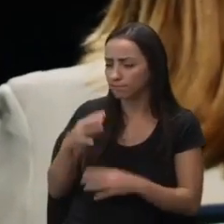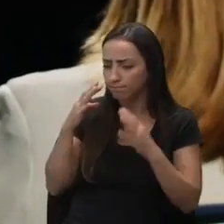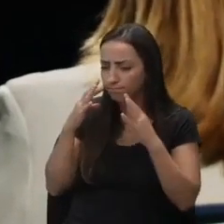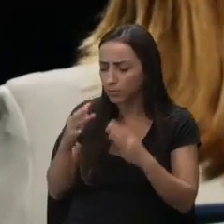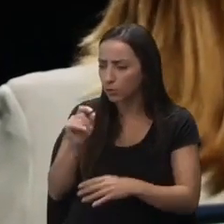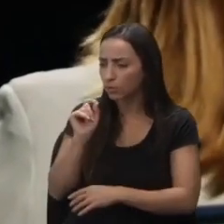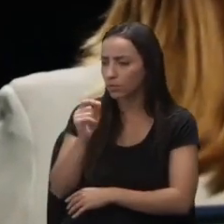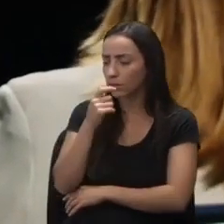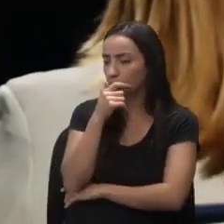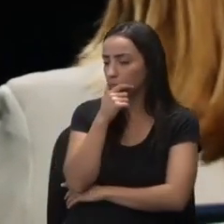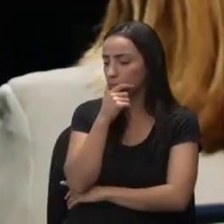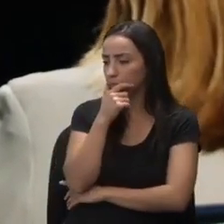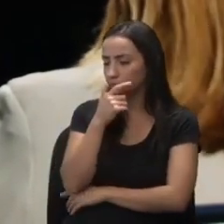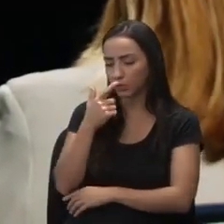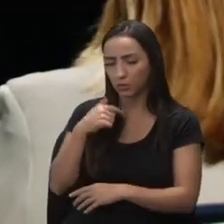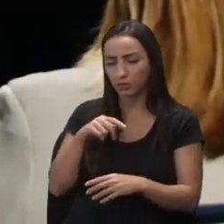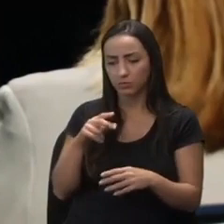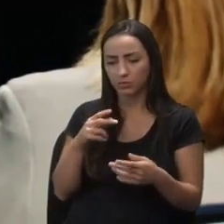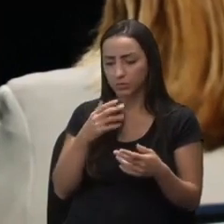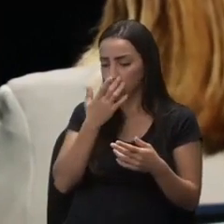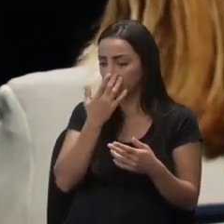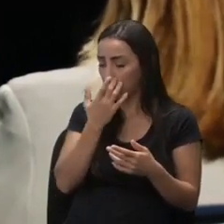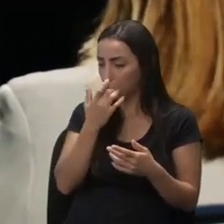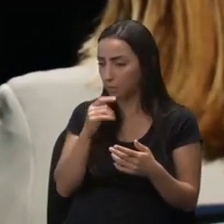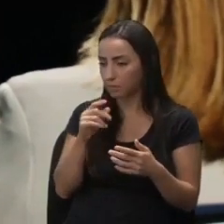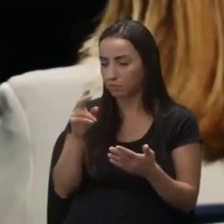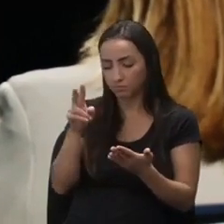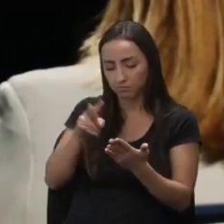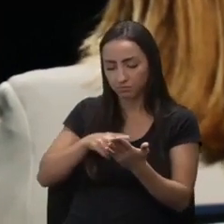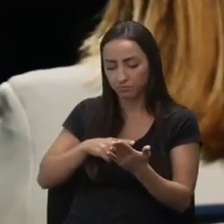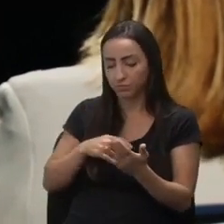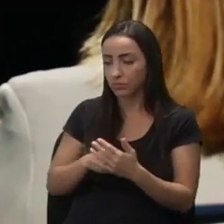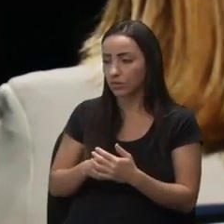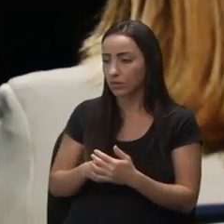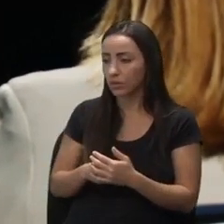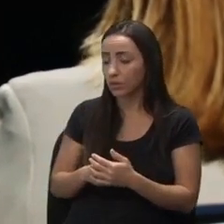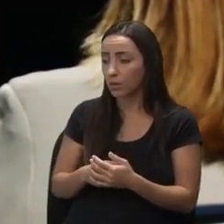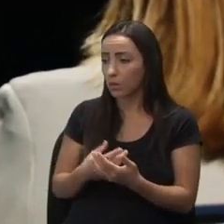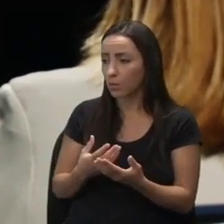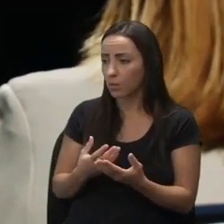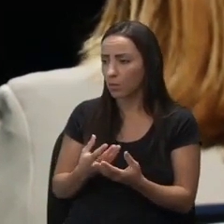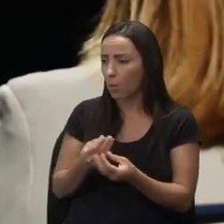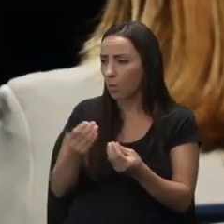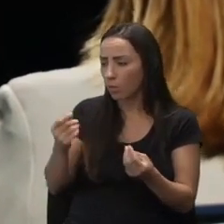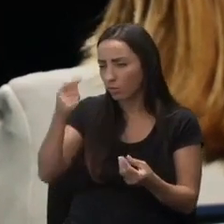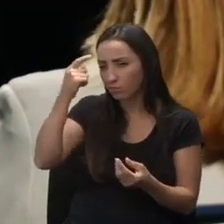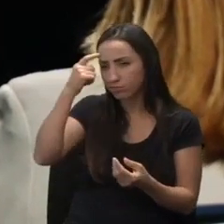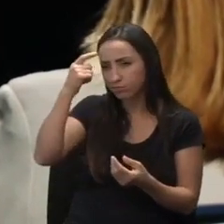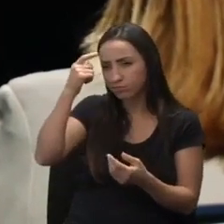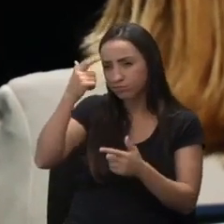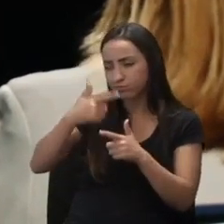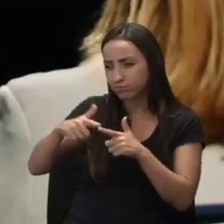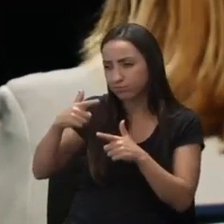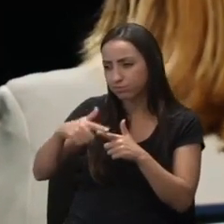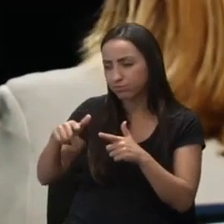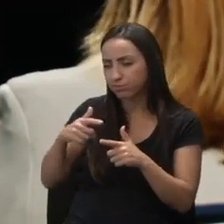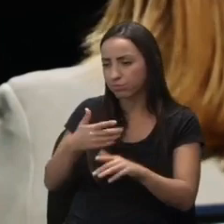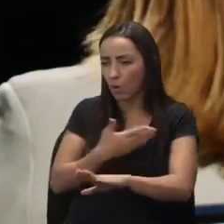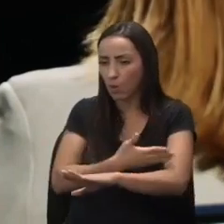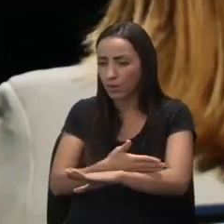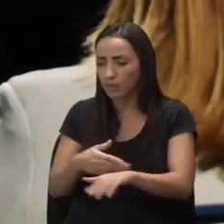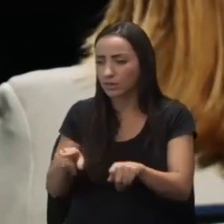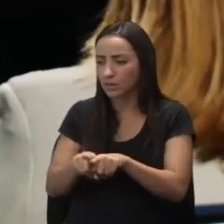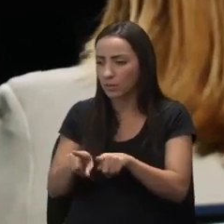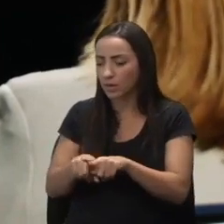da gente que acabou tomando contato com ele, o volume de transtornos mentais e comportamentais.